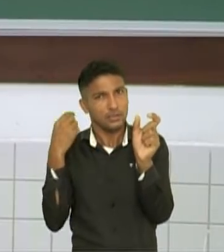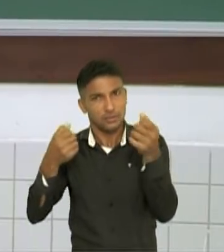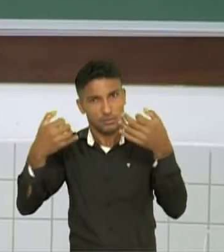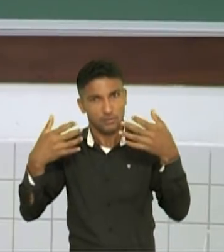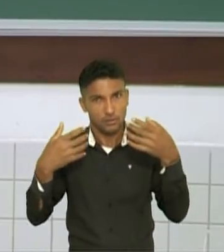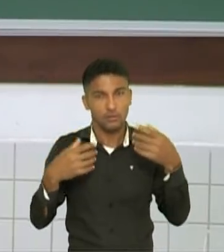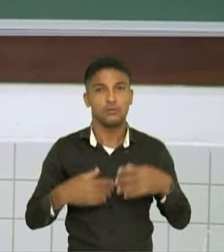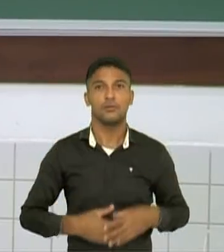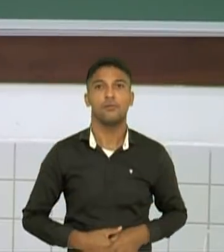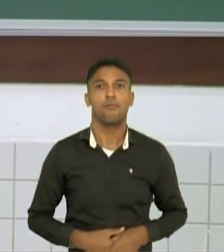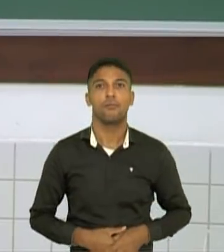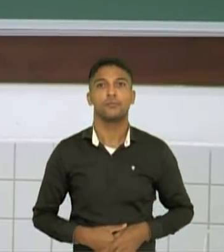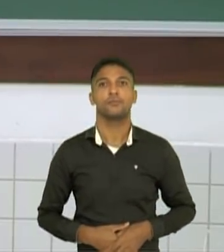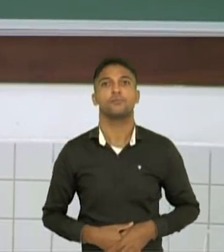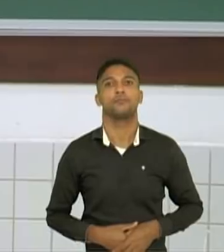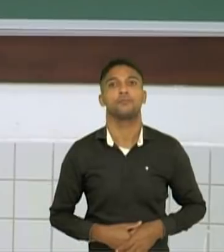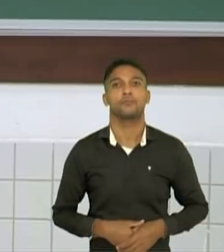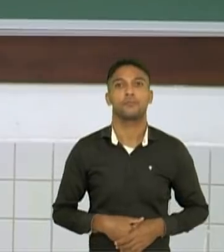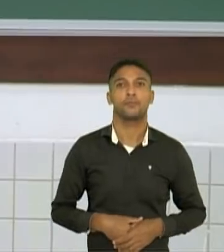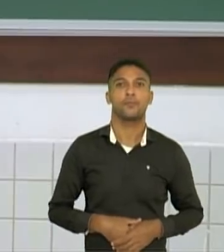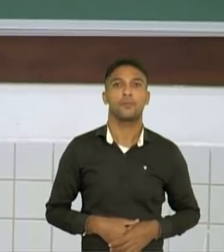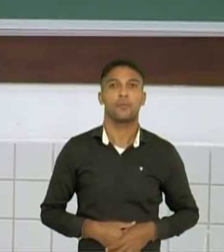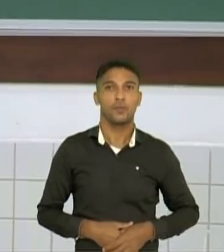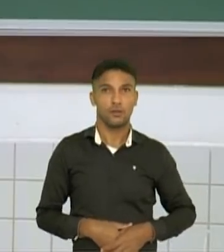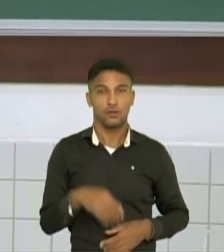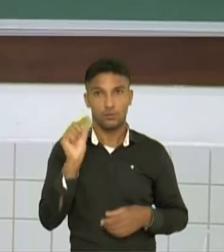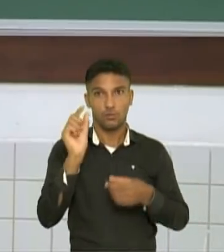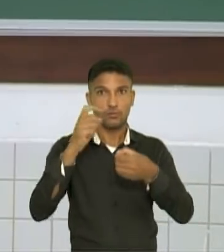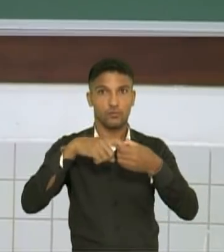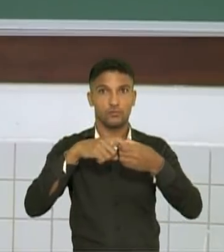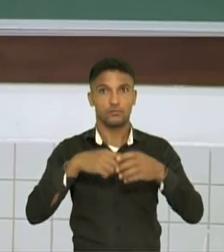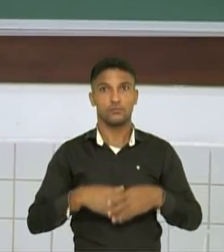não é. Beleza? Banca esperto aí. Daqui a pouco a gente volta para responder essa questão.